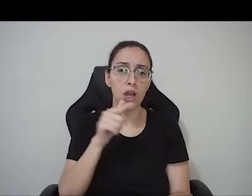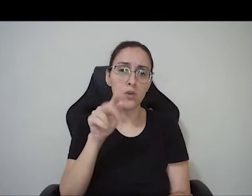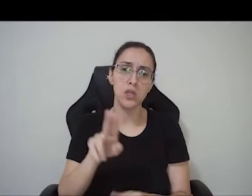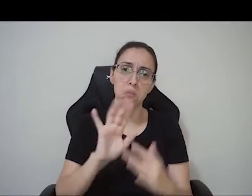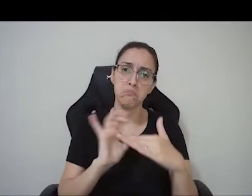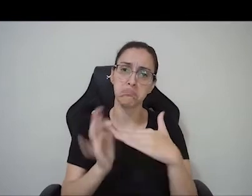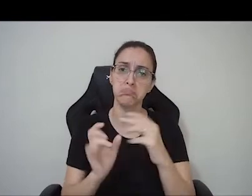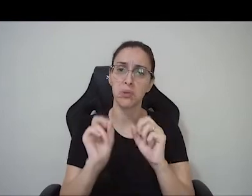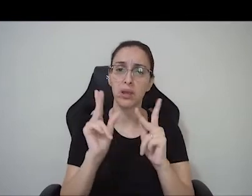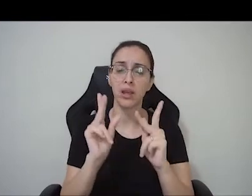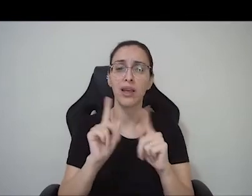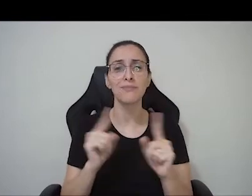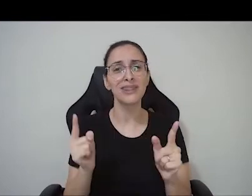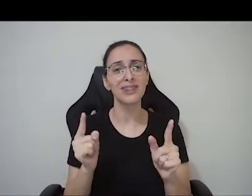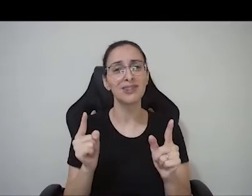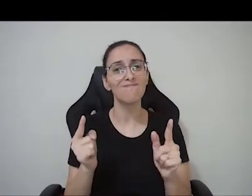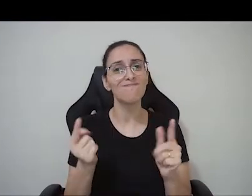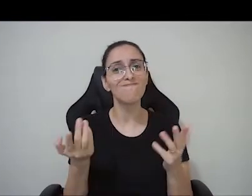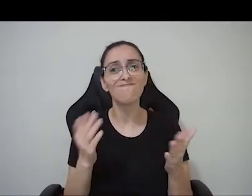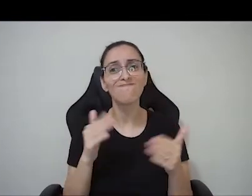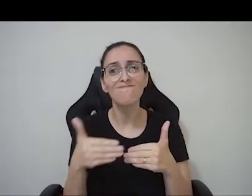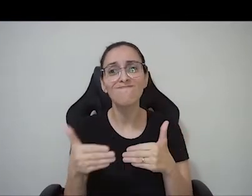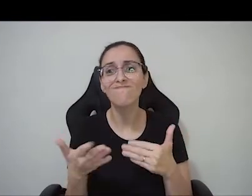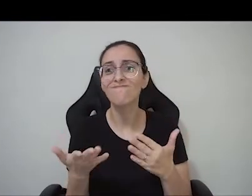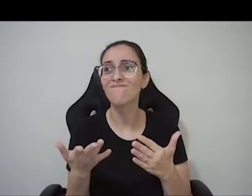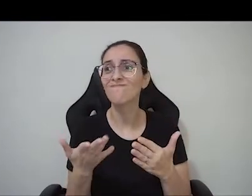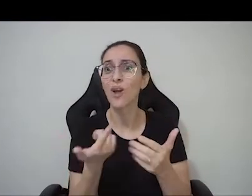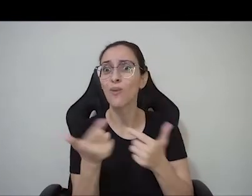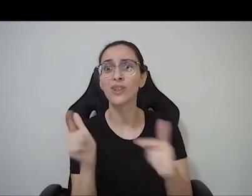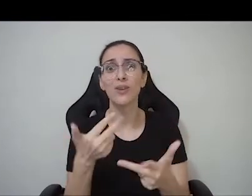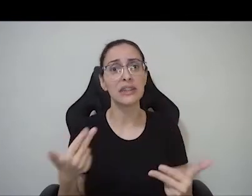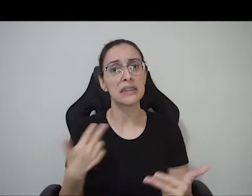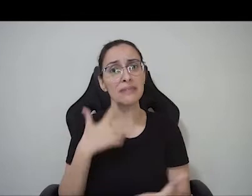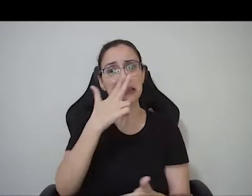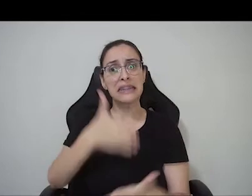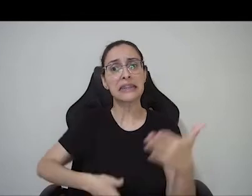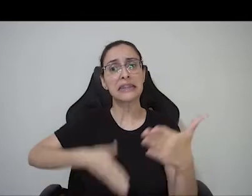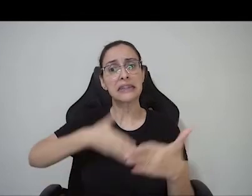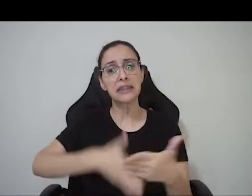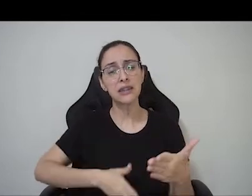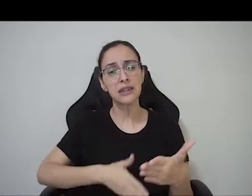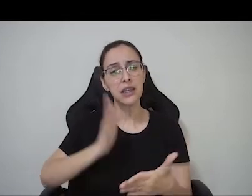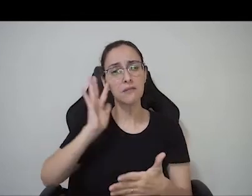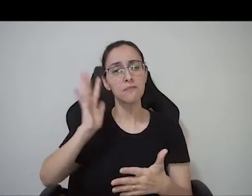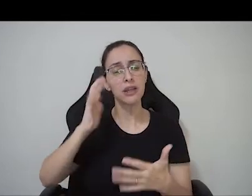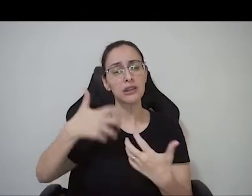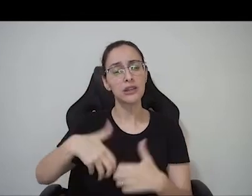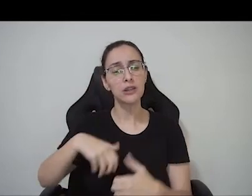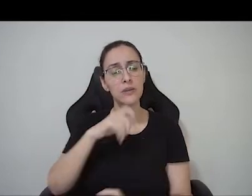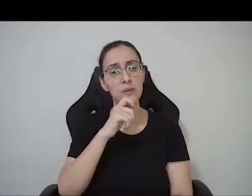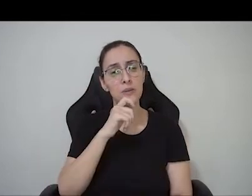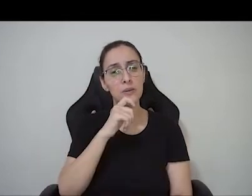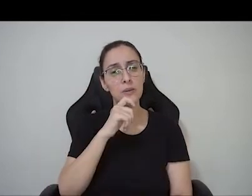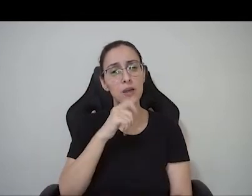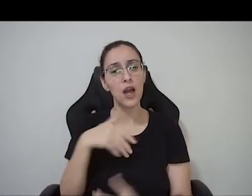redes sociais, mas quando sai um pouco disso, ele já dá uma travada. Vocês já pensaram que o que a gente